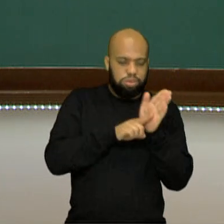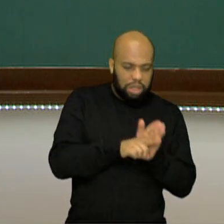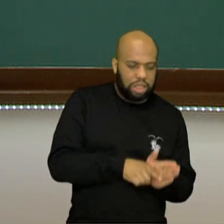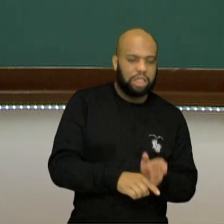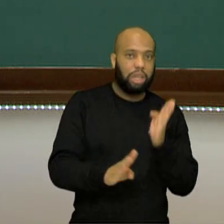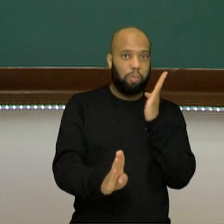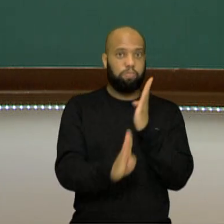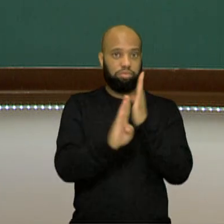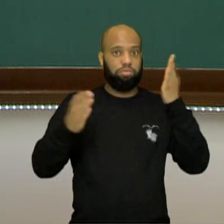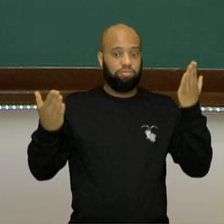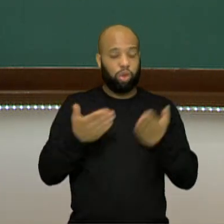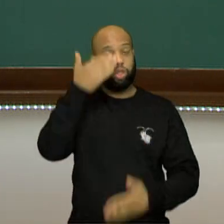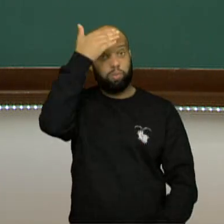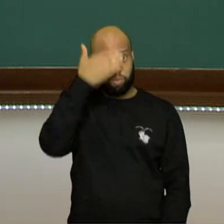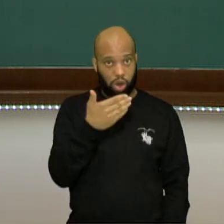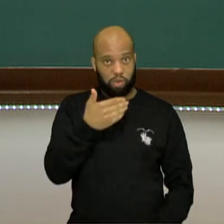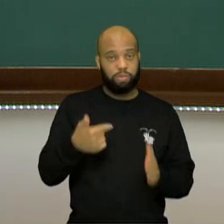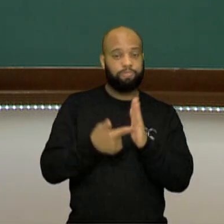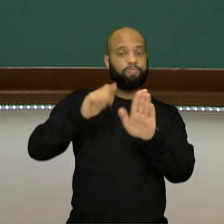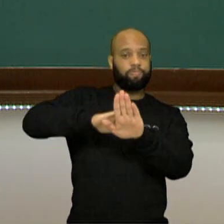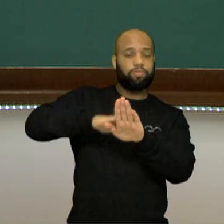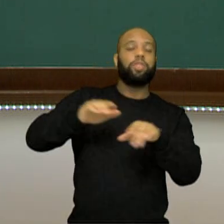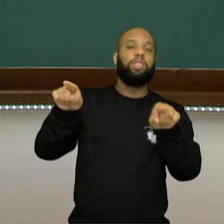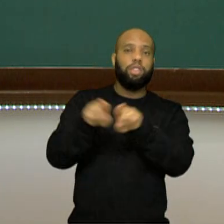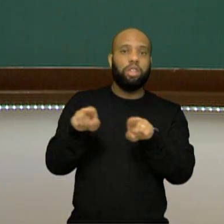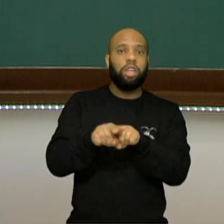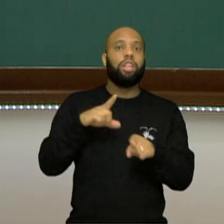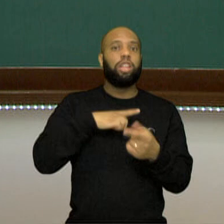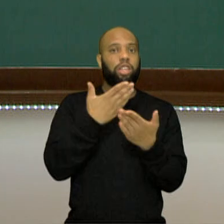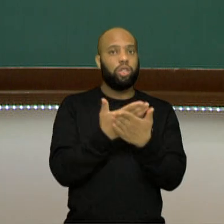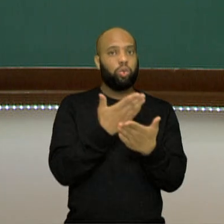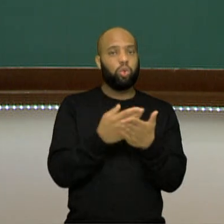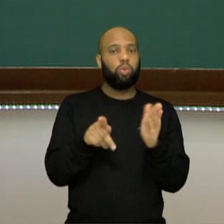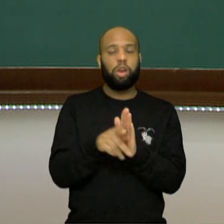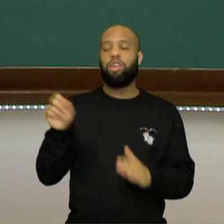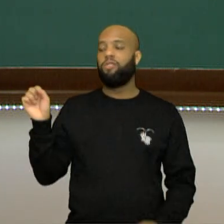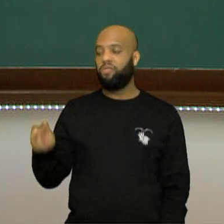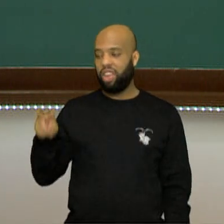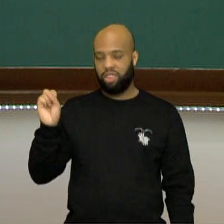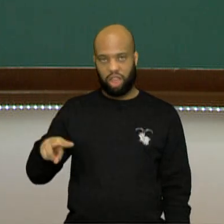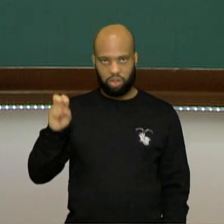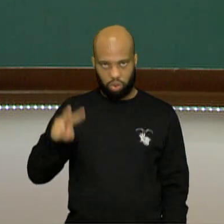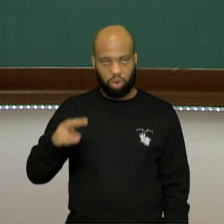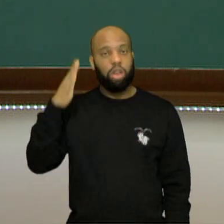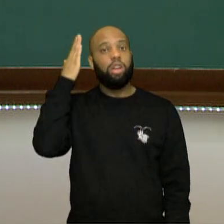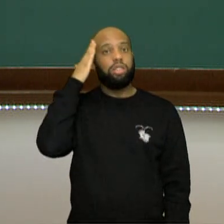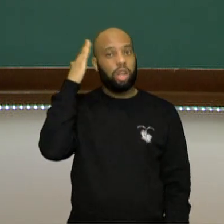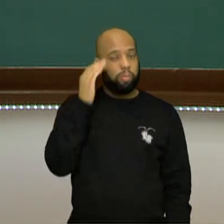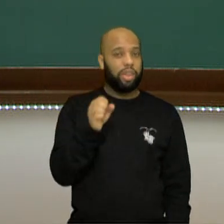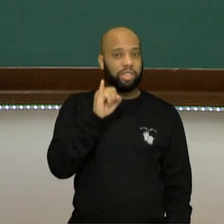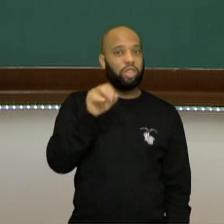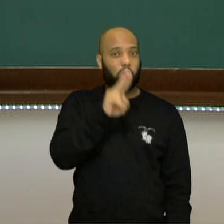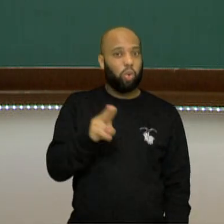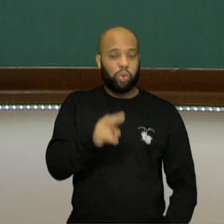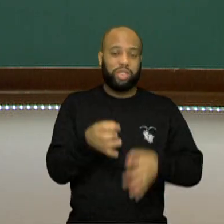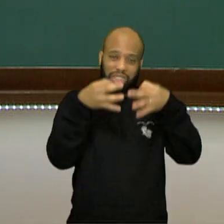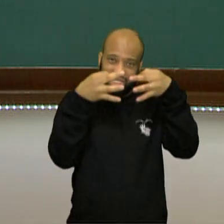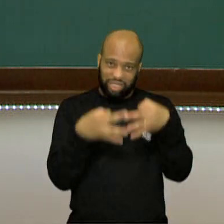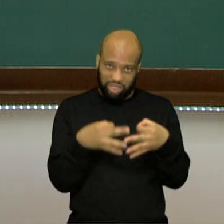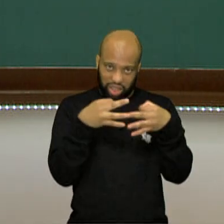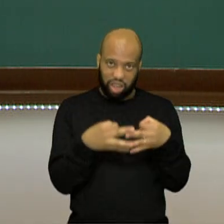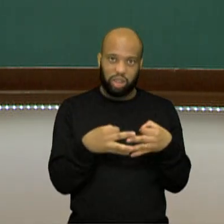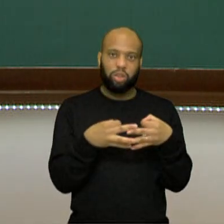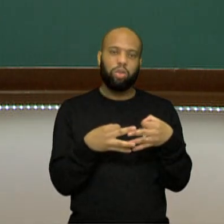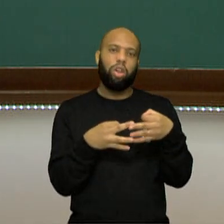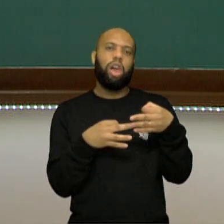científica, por trás dessa análise também tem estudos toxicológicos, para saber a dose correta que a gente precisa, em